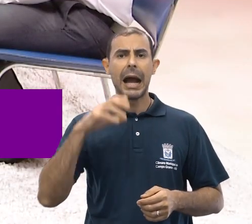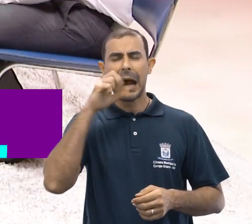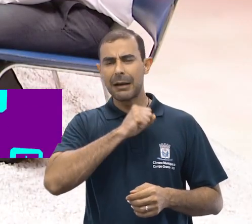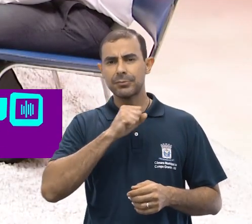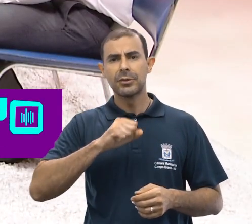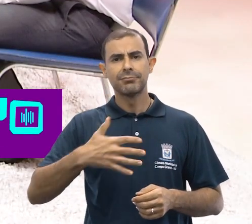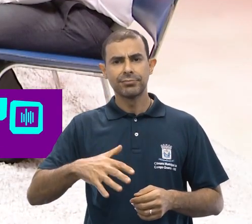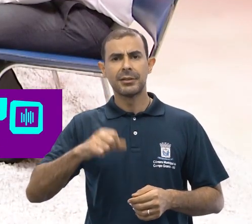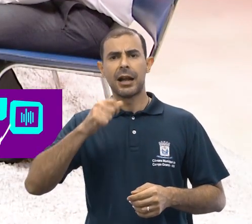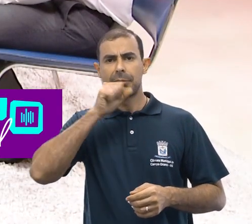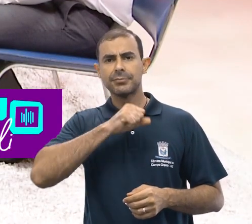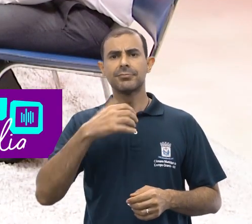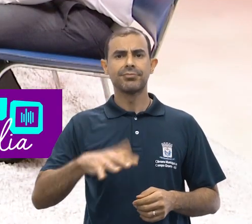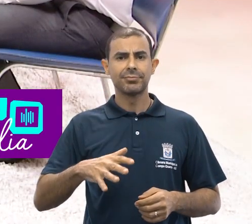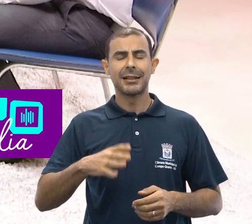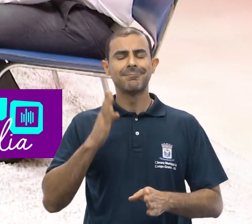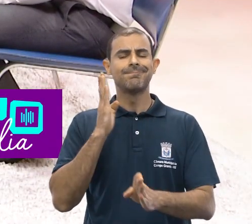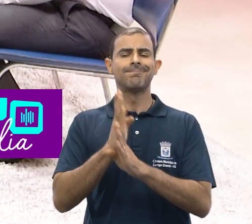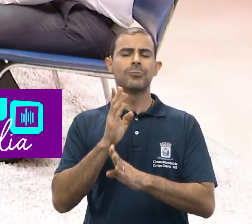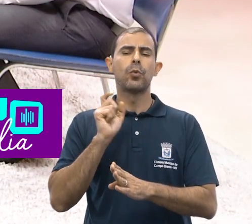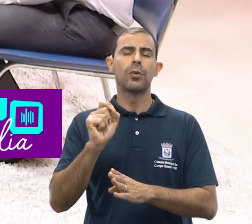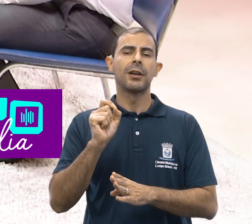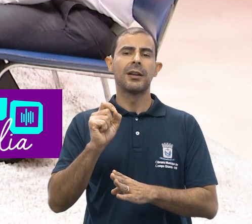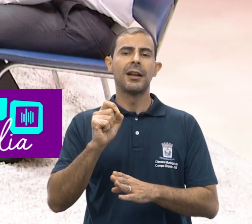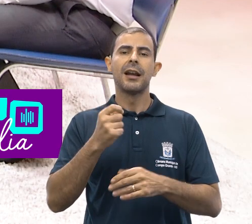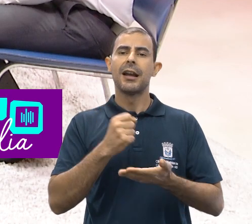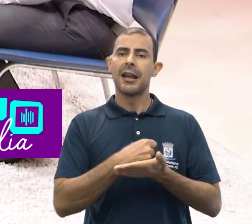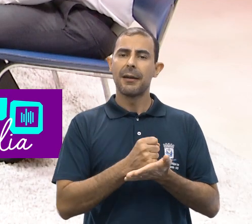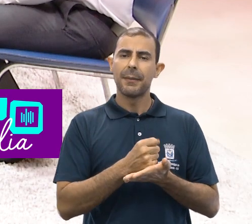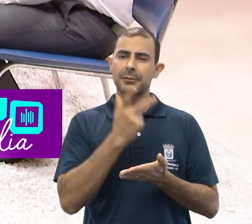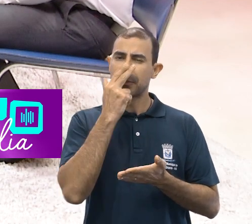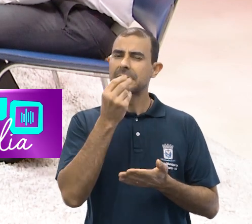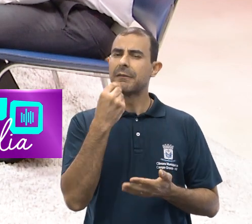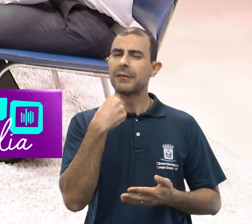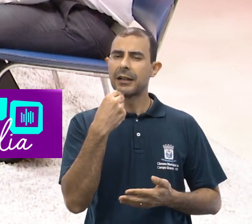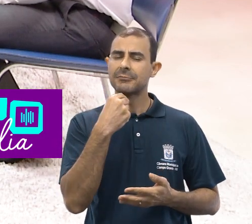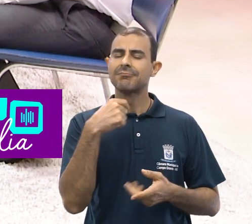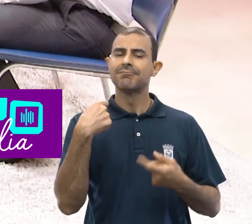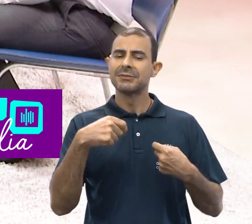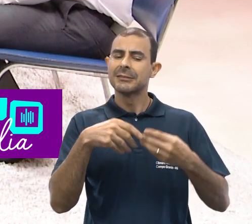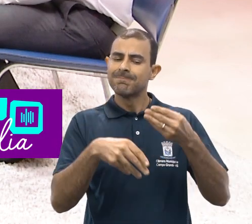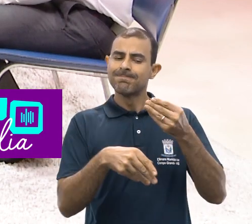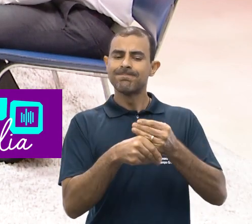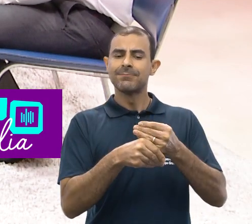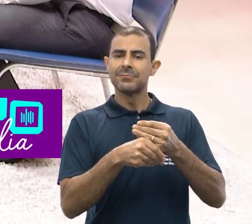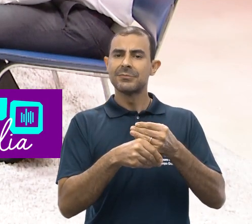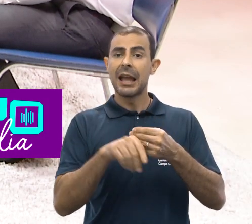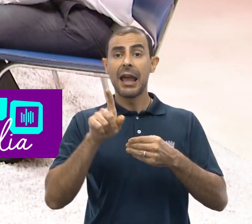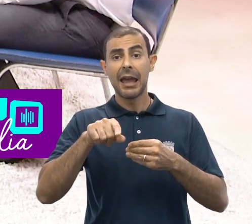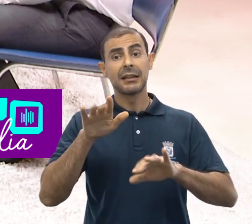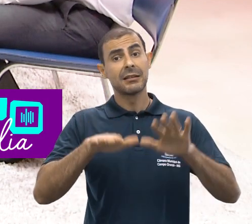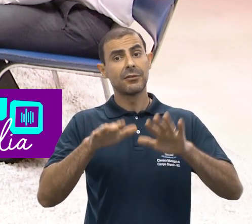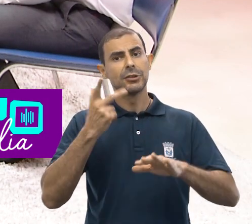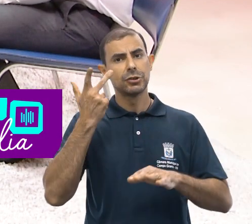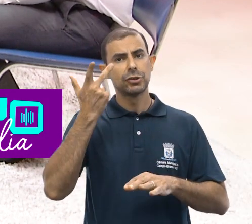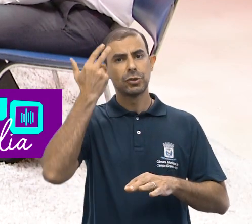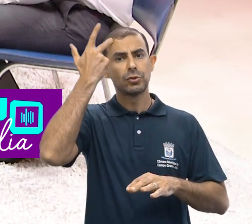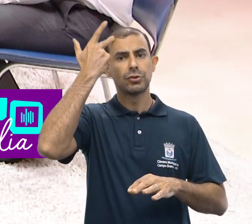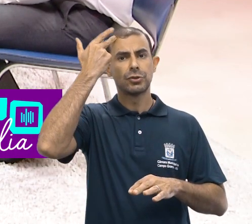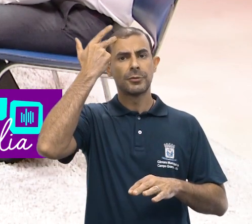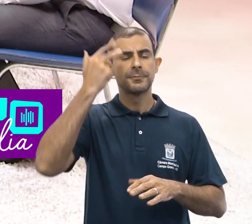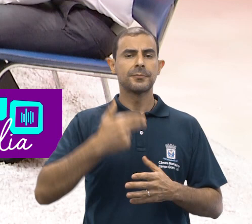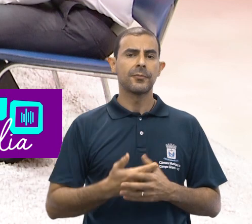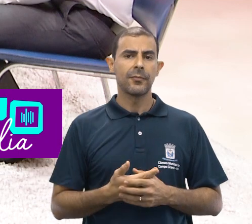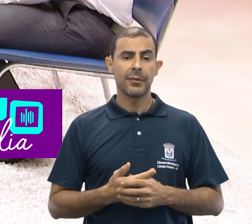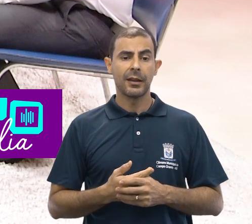mas rapidamente já volta a piorar, a gente sabe que talvez seja a hora de acrescentar um tratamento complementar que seja a cirurgia.